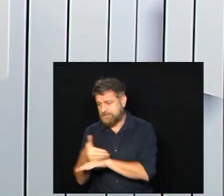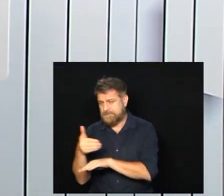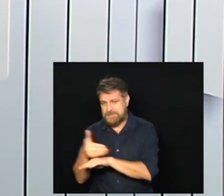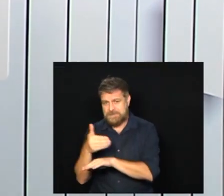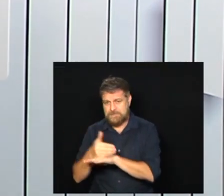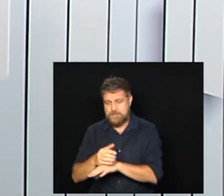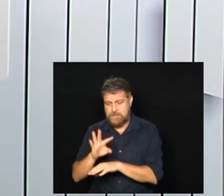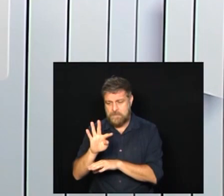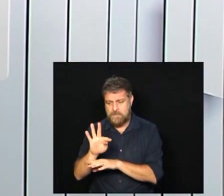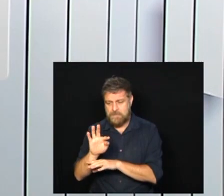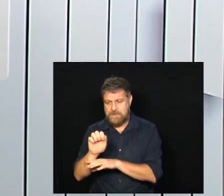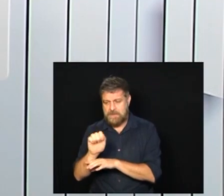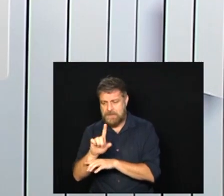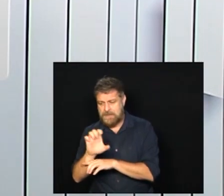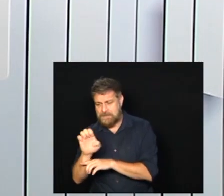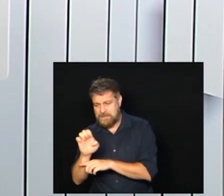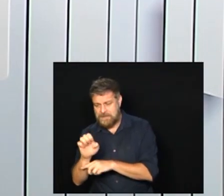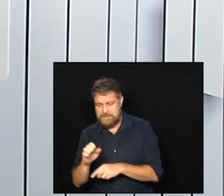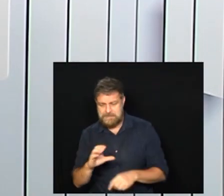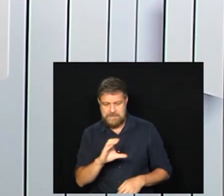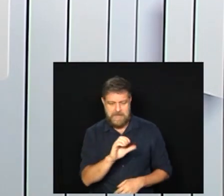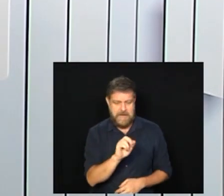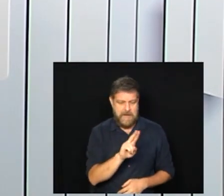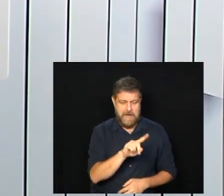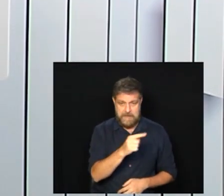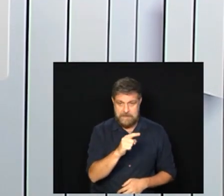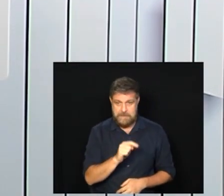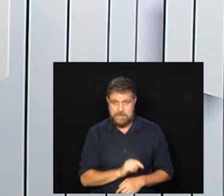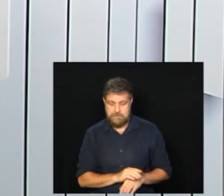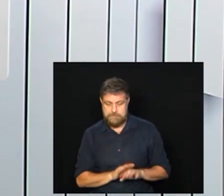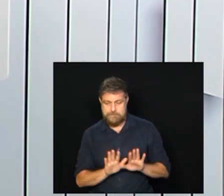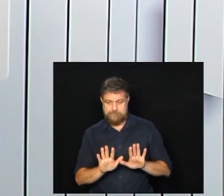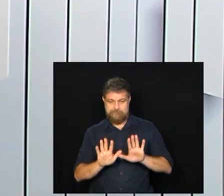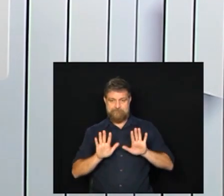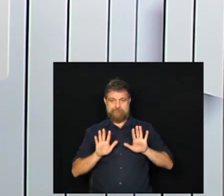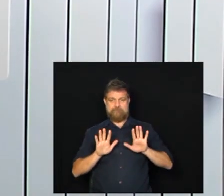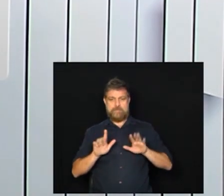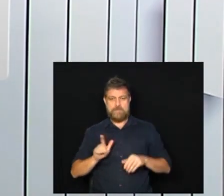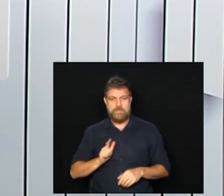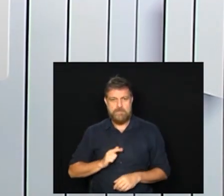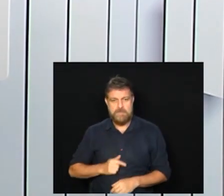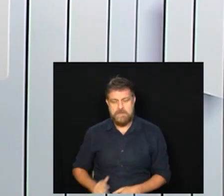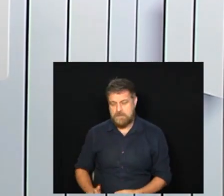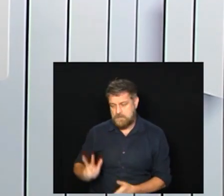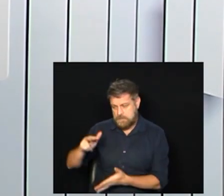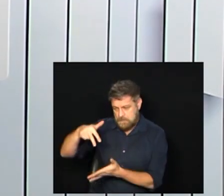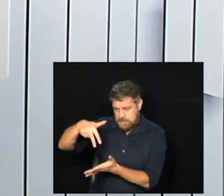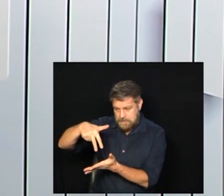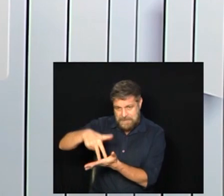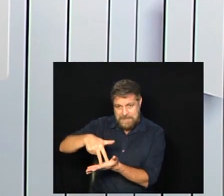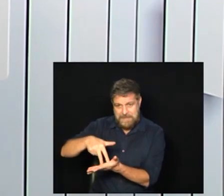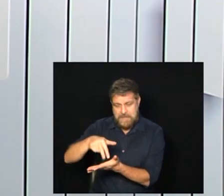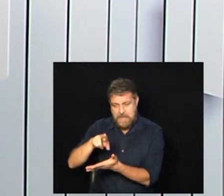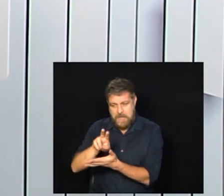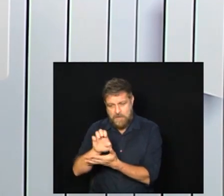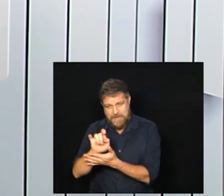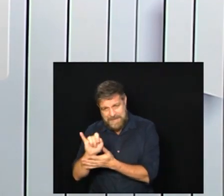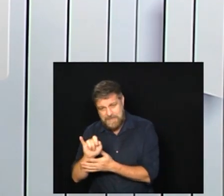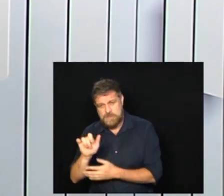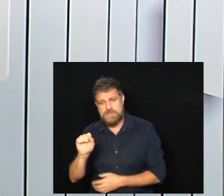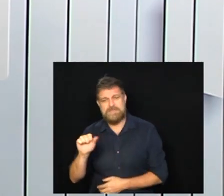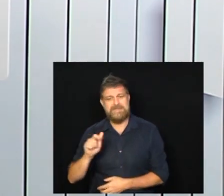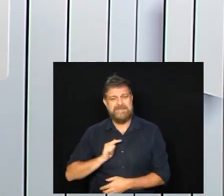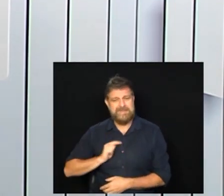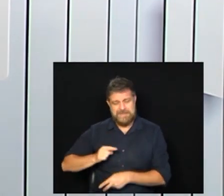Thales e Carlão deve ser a dupla de defesa. O meia Regis está recuperado de lesão na panturrilha, a